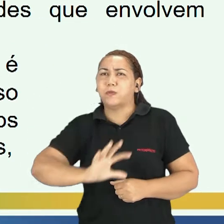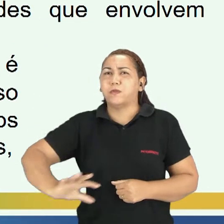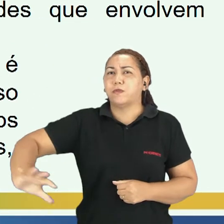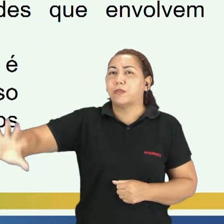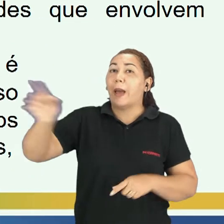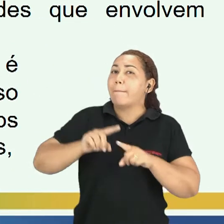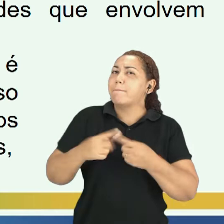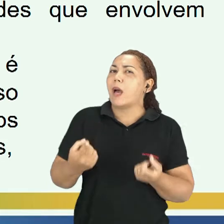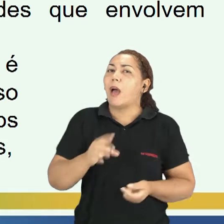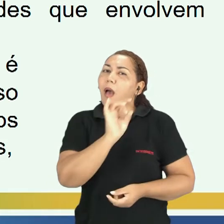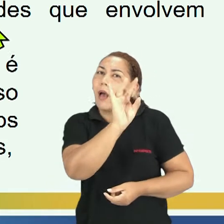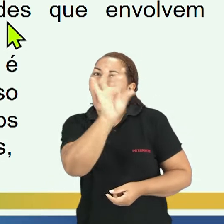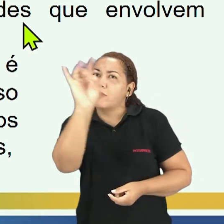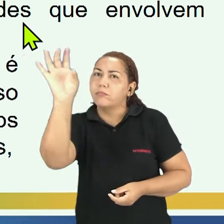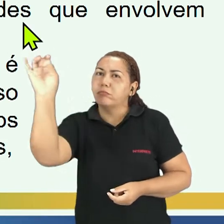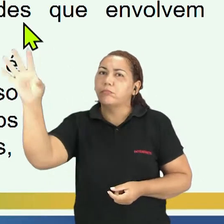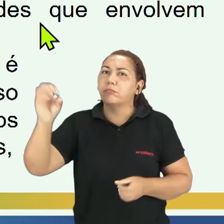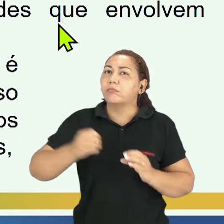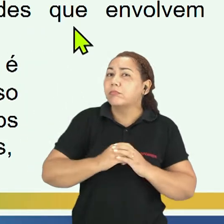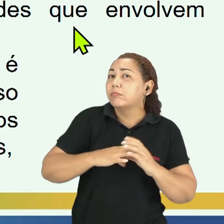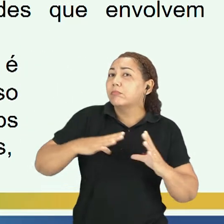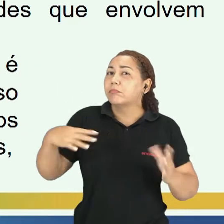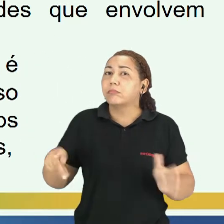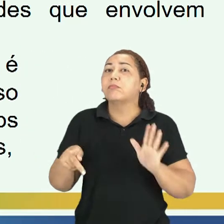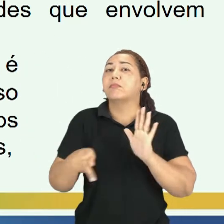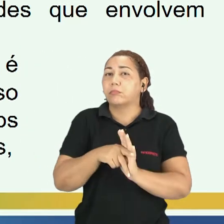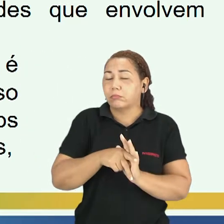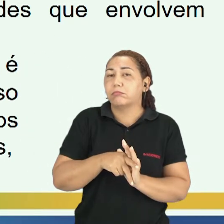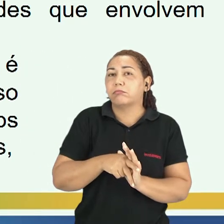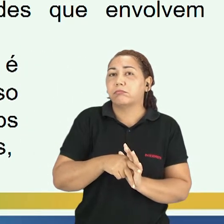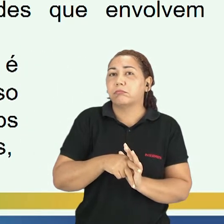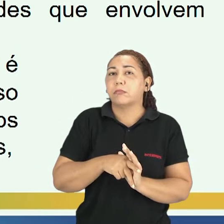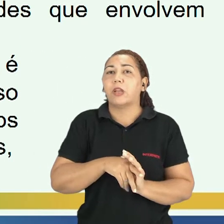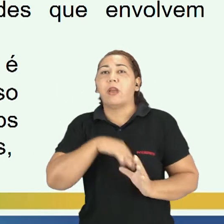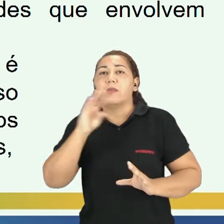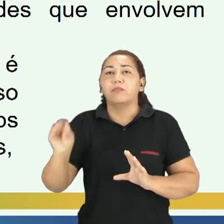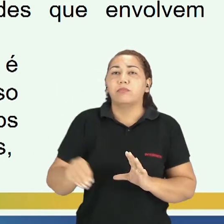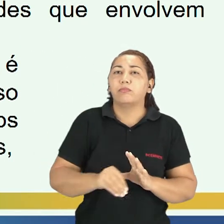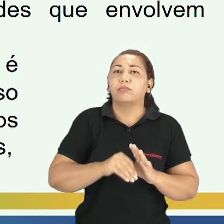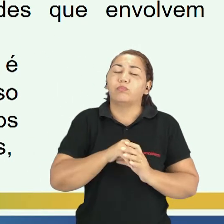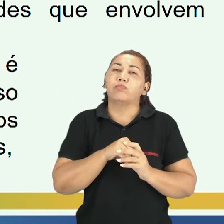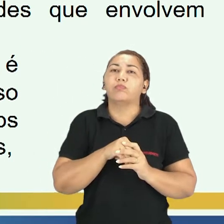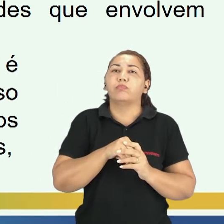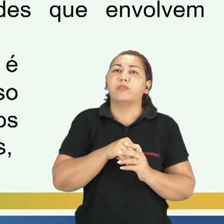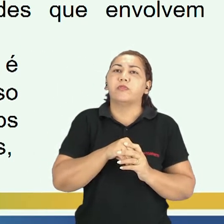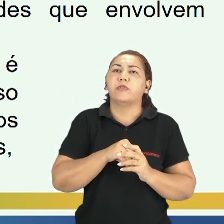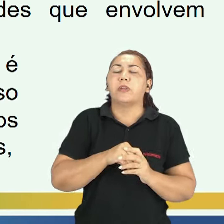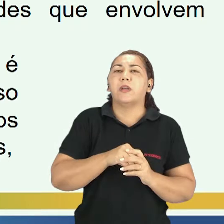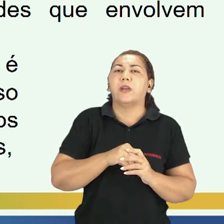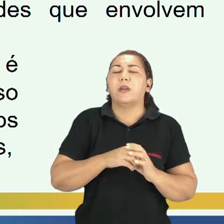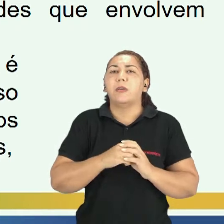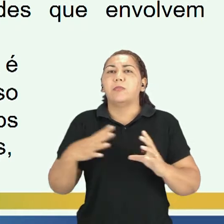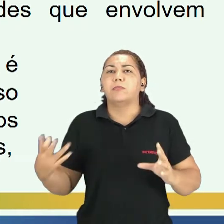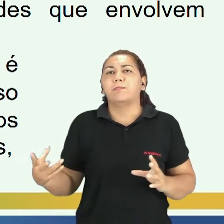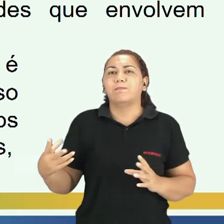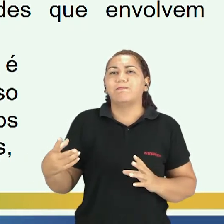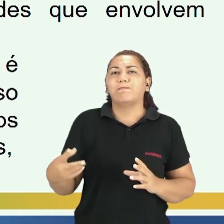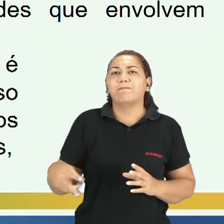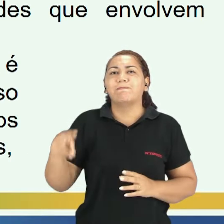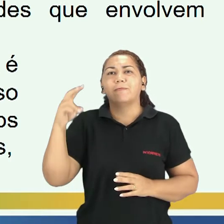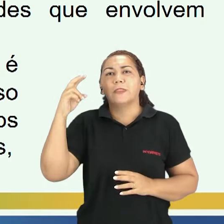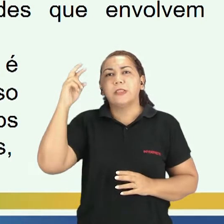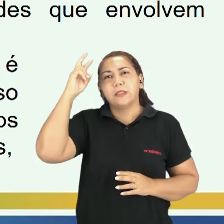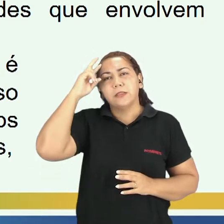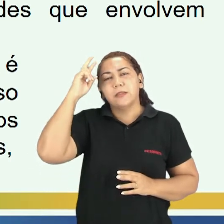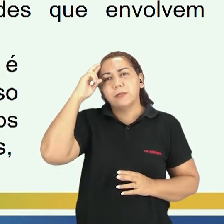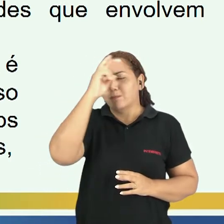possui suas peculiaridades, que envolvem diversos aspectos históricos e culturais. Sendo